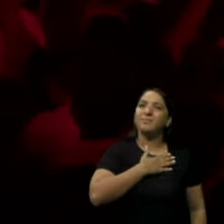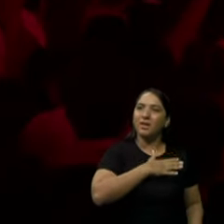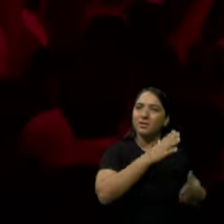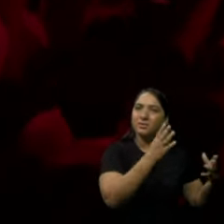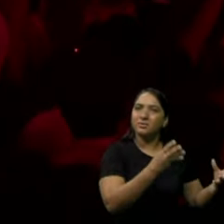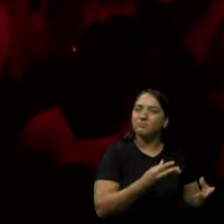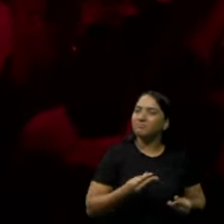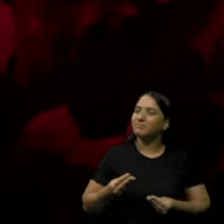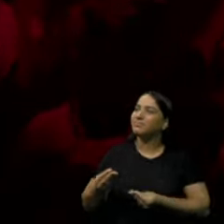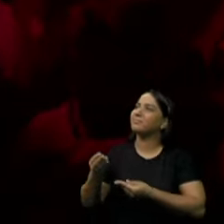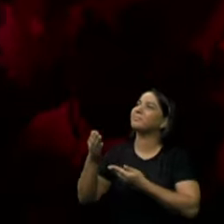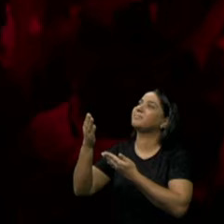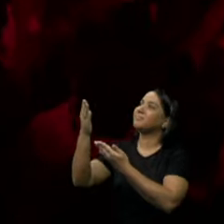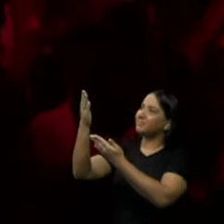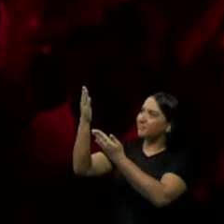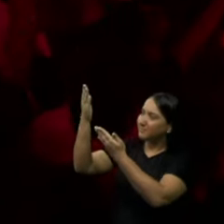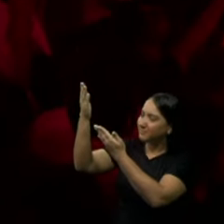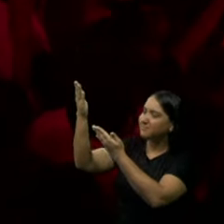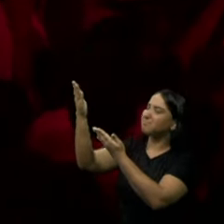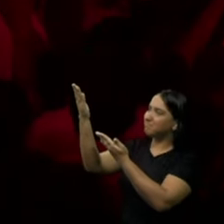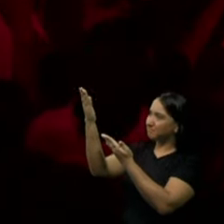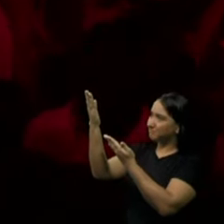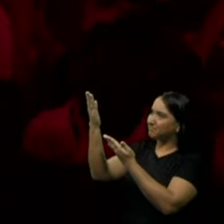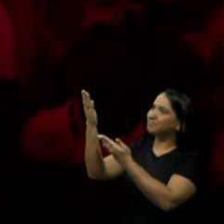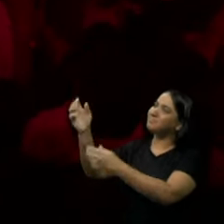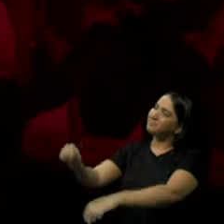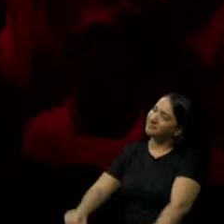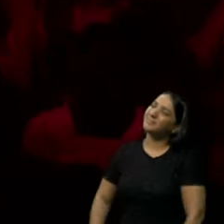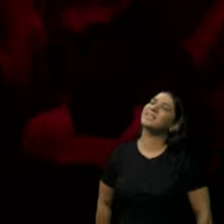E aí Oi